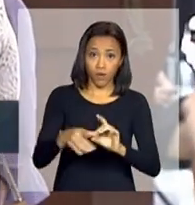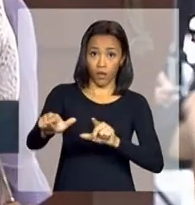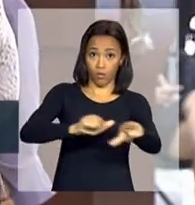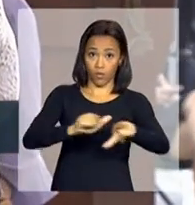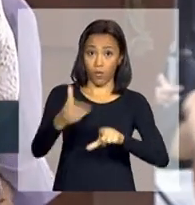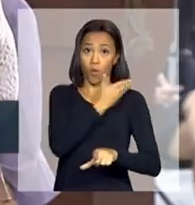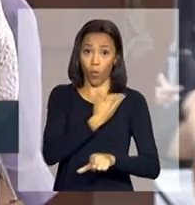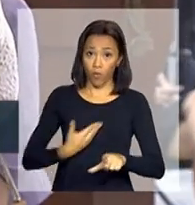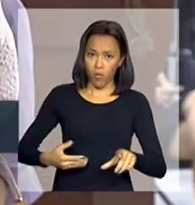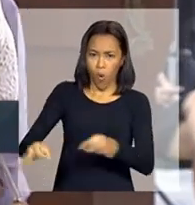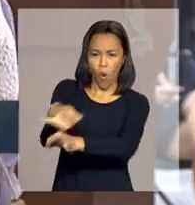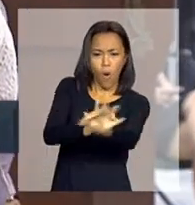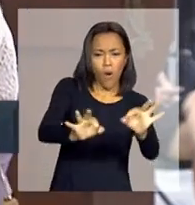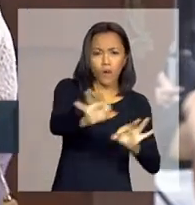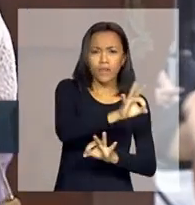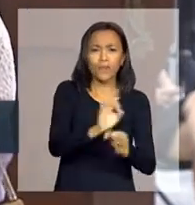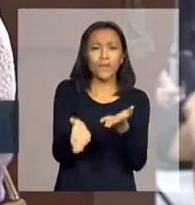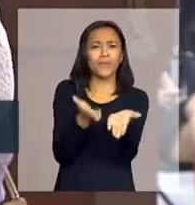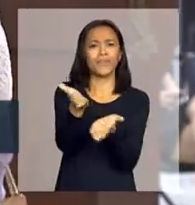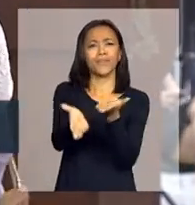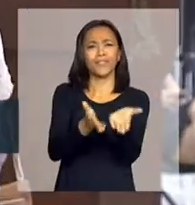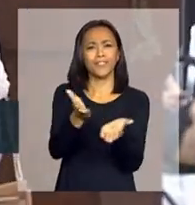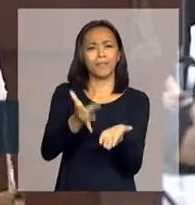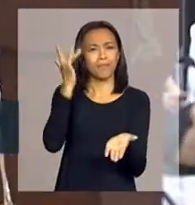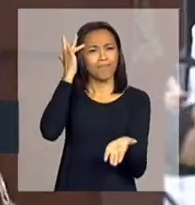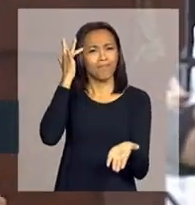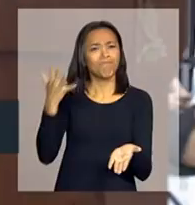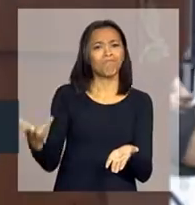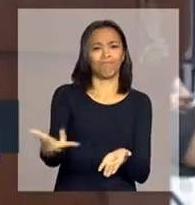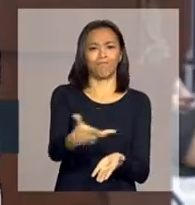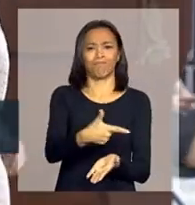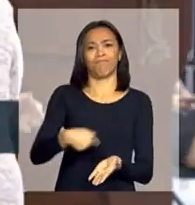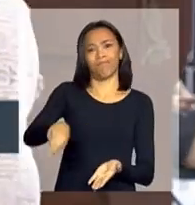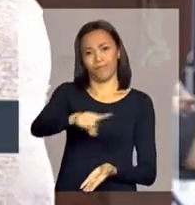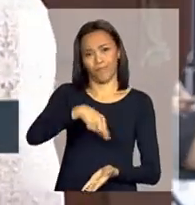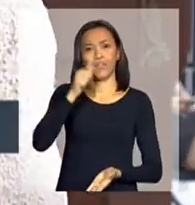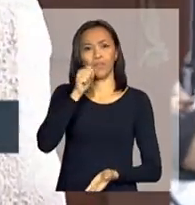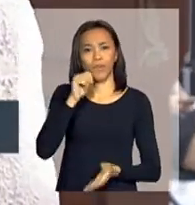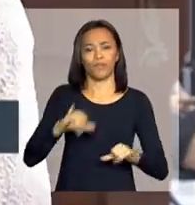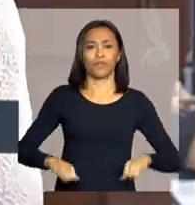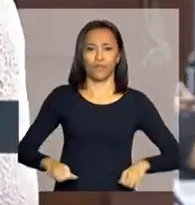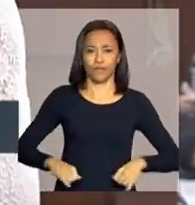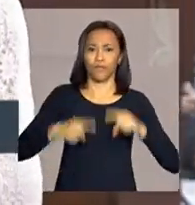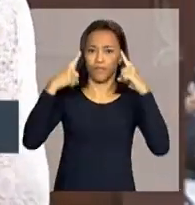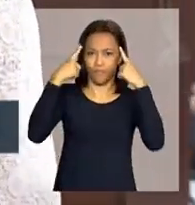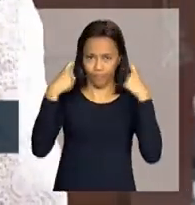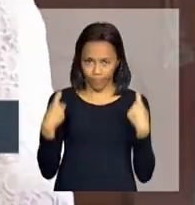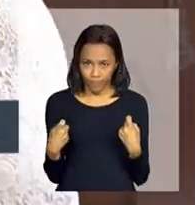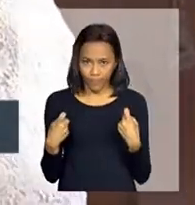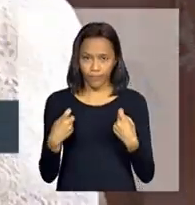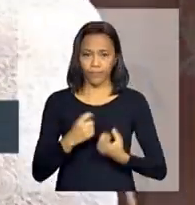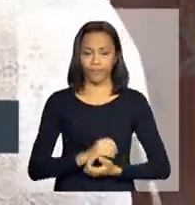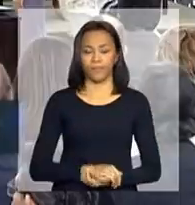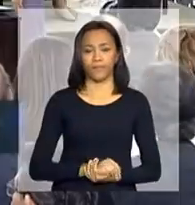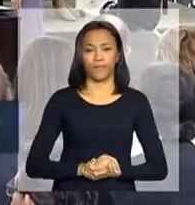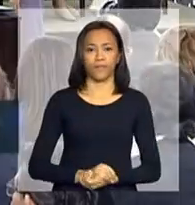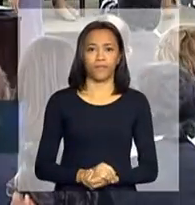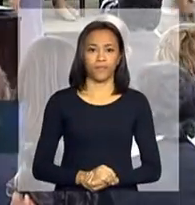públicos organizar um atendimento mais humanizado às Mulheres vítimas de violência